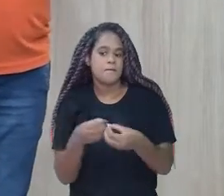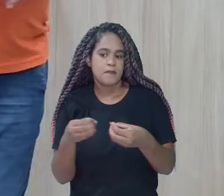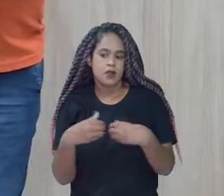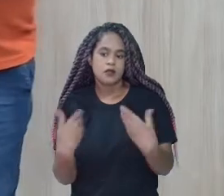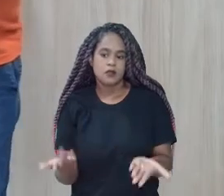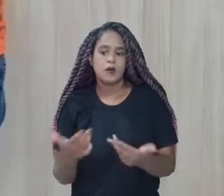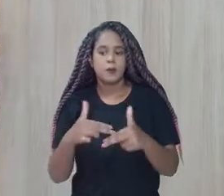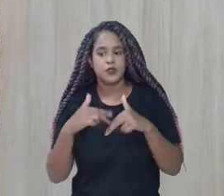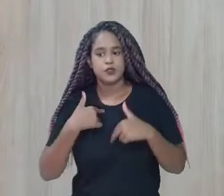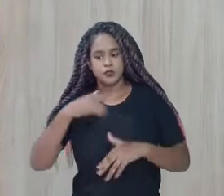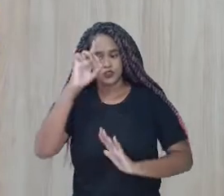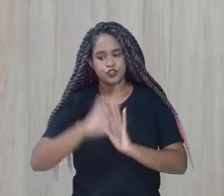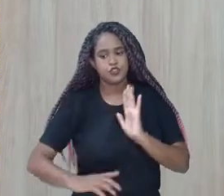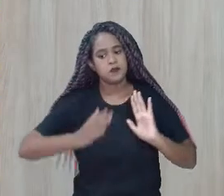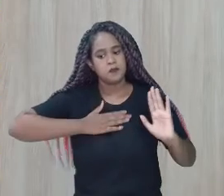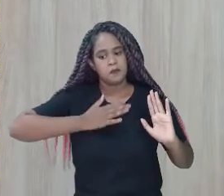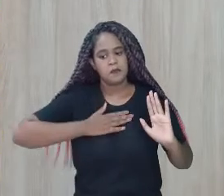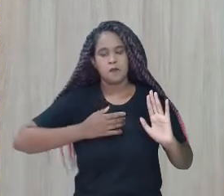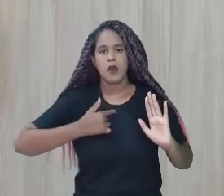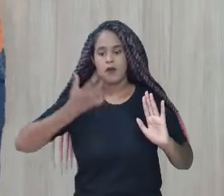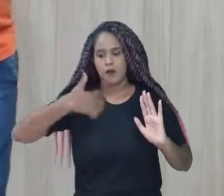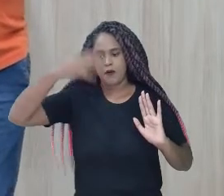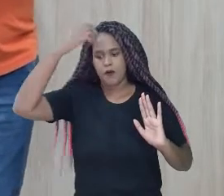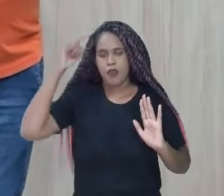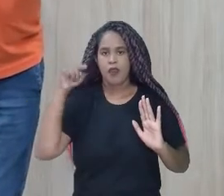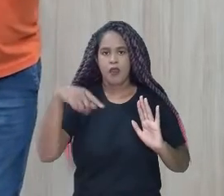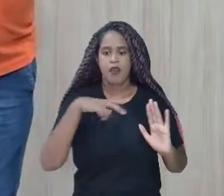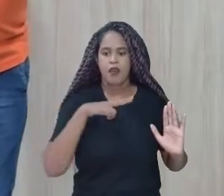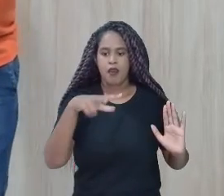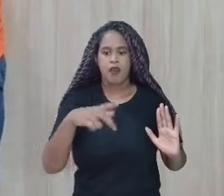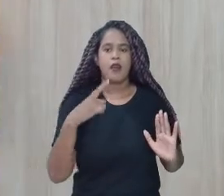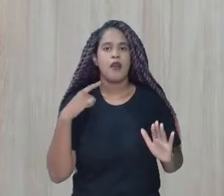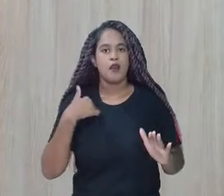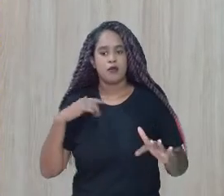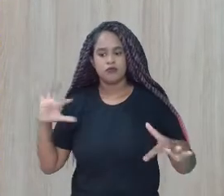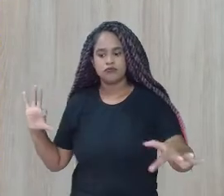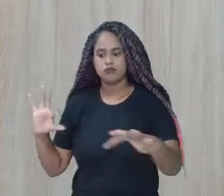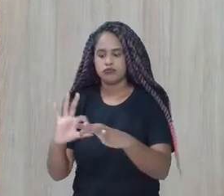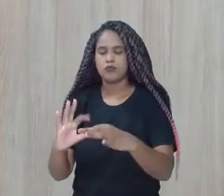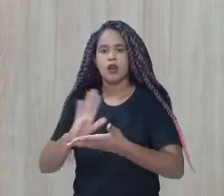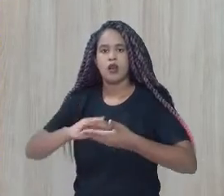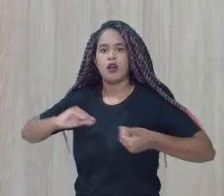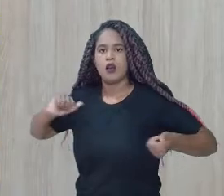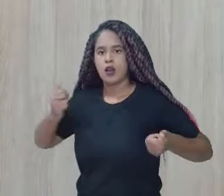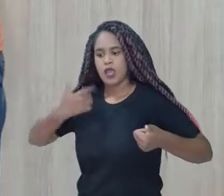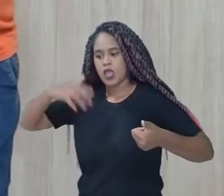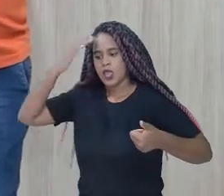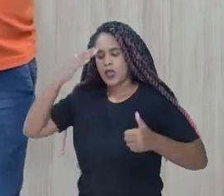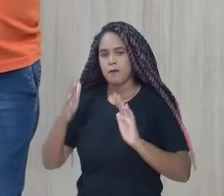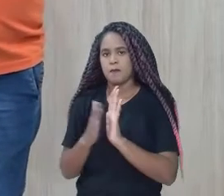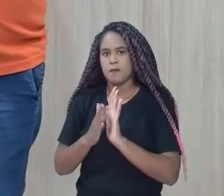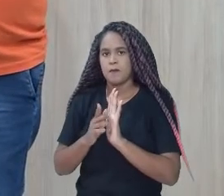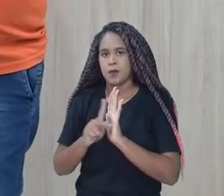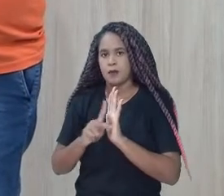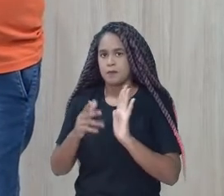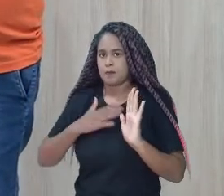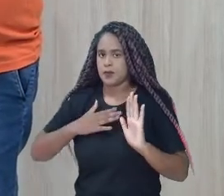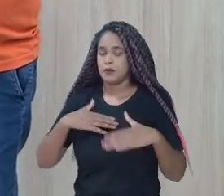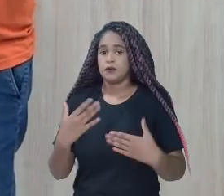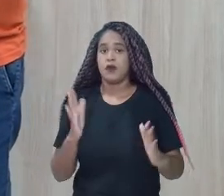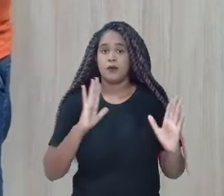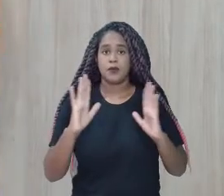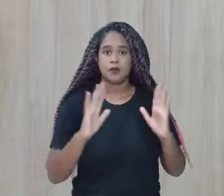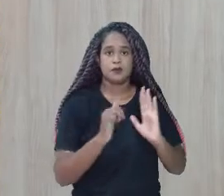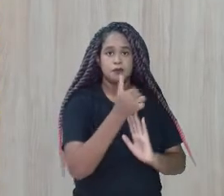negócio tem direito aí de ser ocupado, né, e de ser anexado ao meu reino. Então, entre